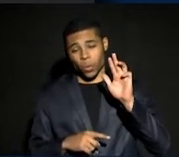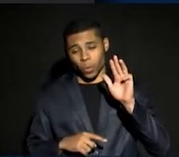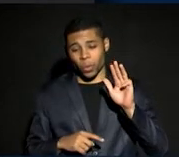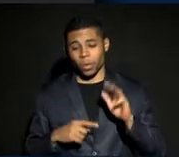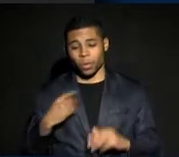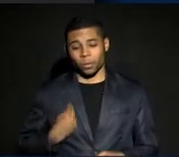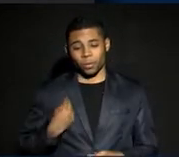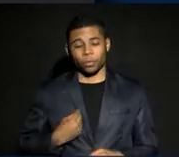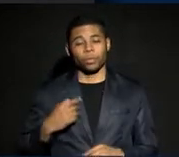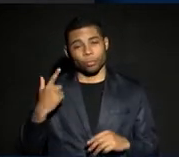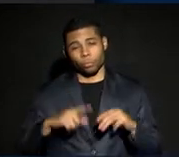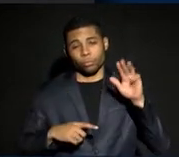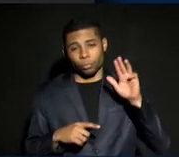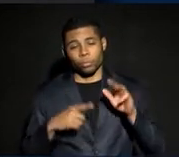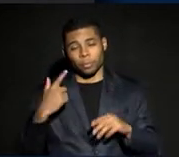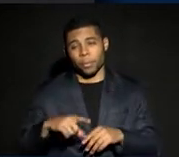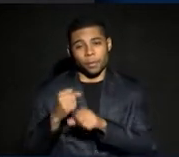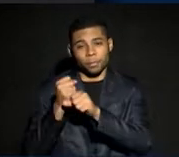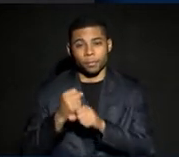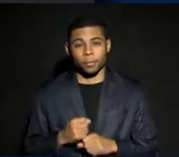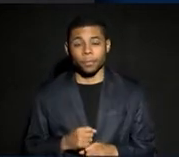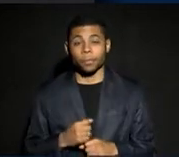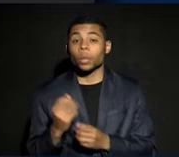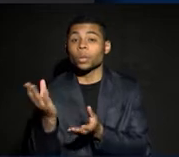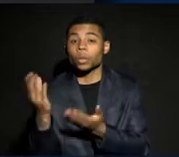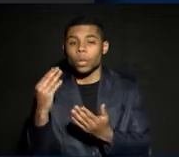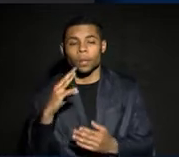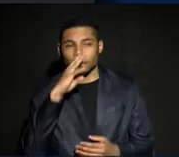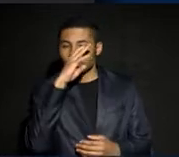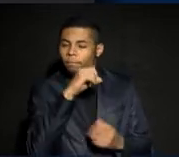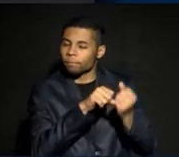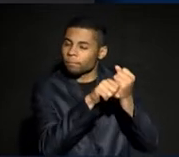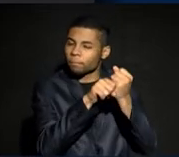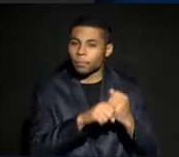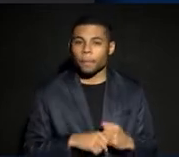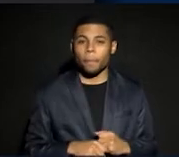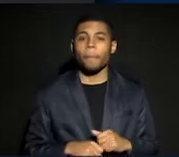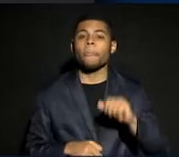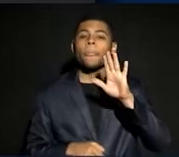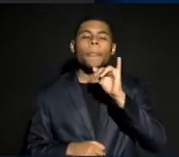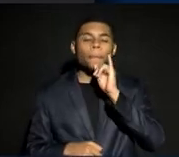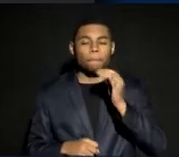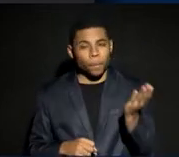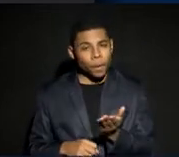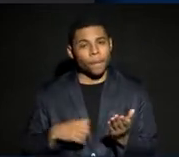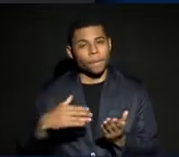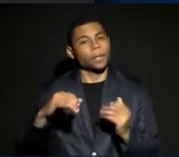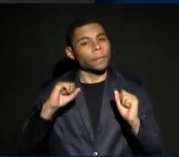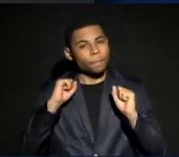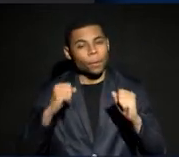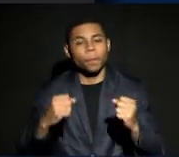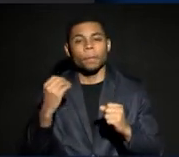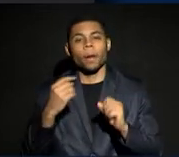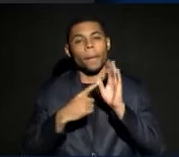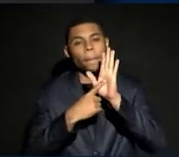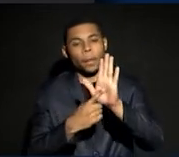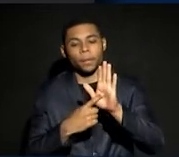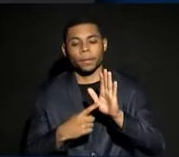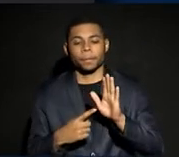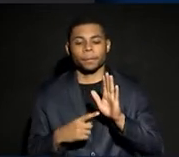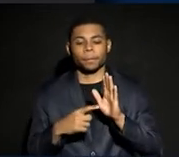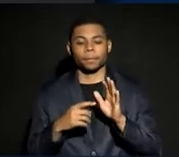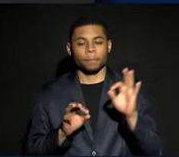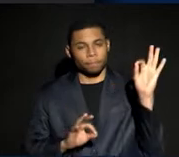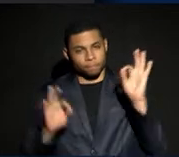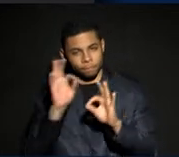de fidelidade. A juventude está com o Lula, o Nordeste está com o Lula. Agora, nós vamos fazer um esforço de